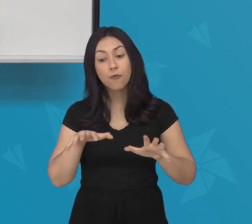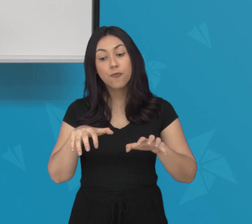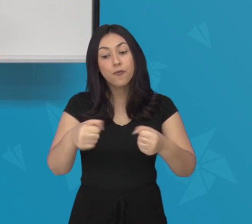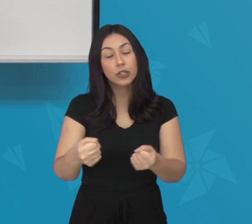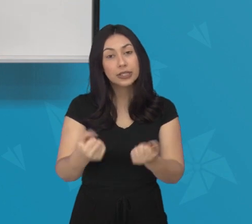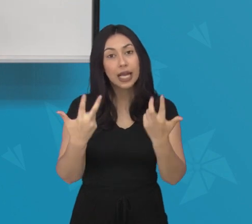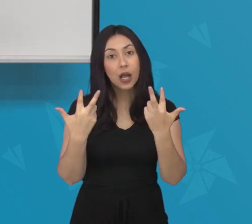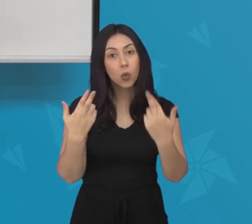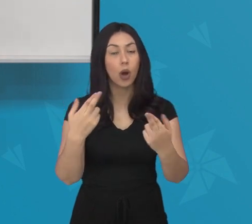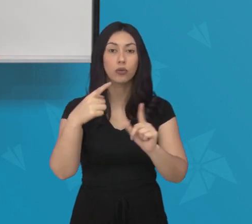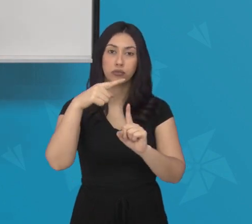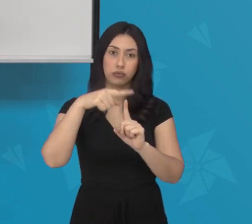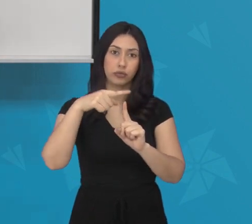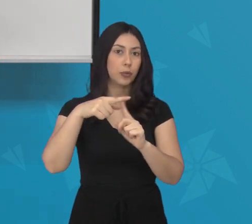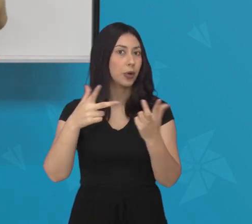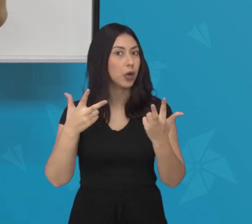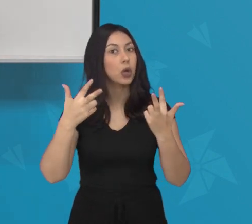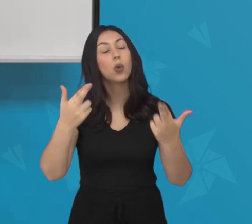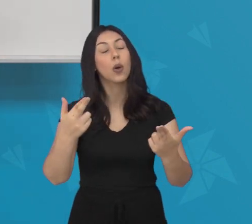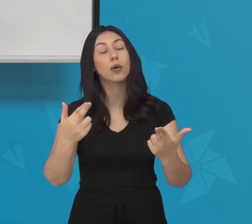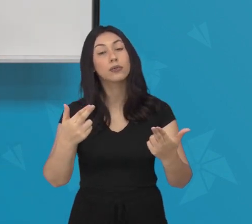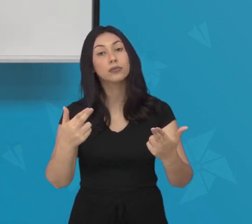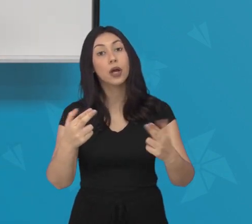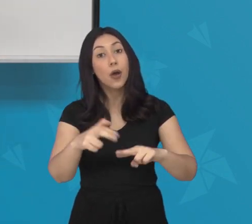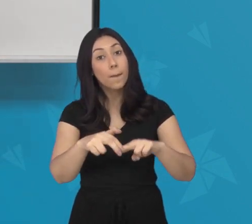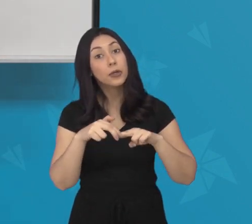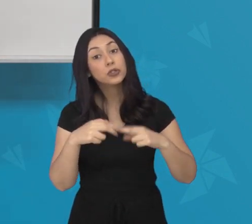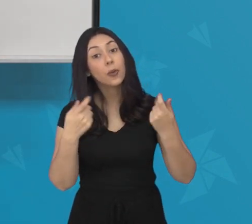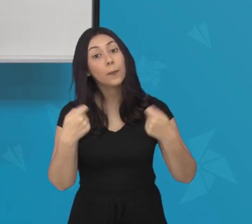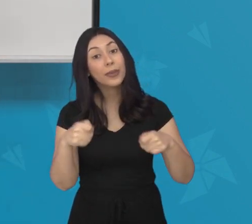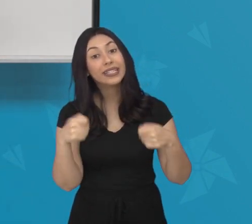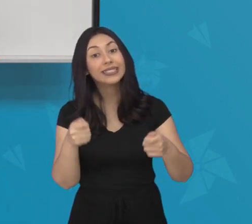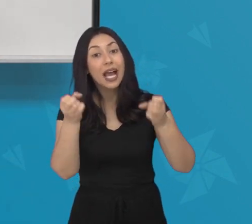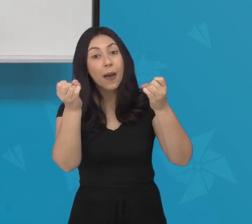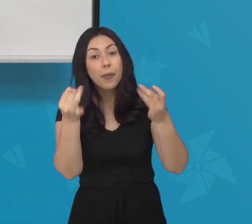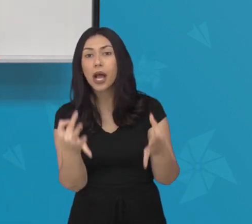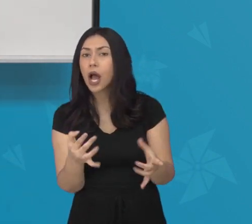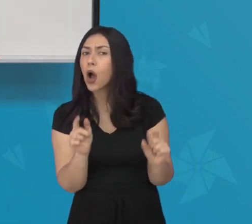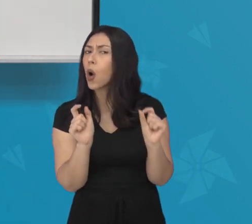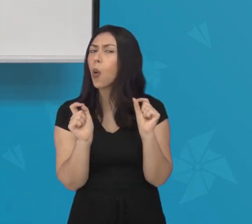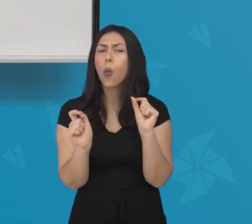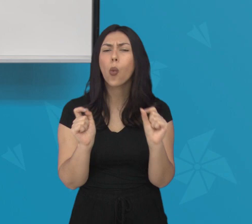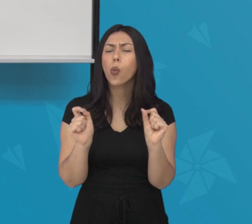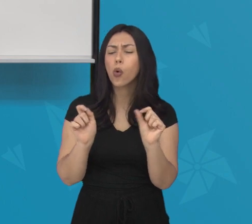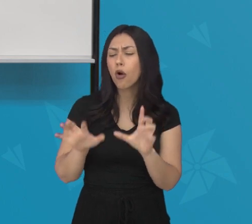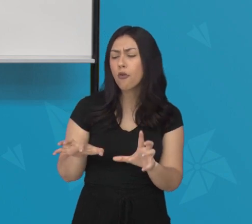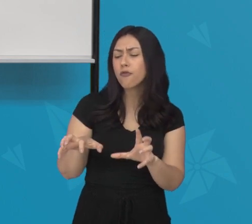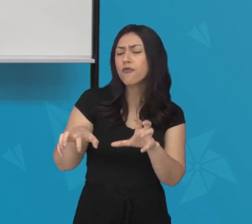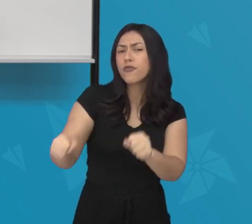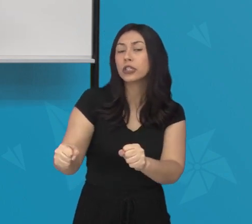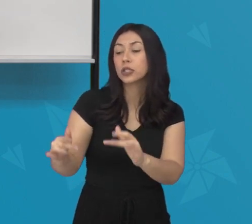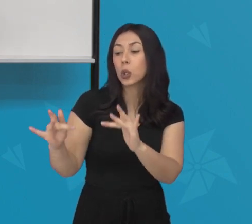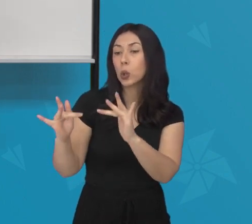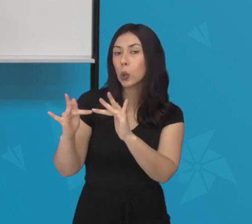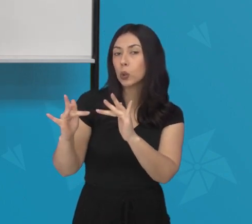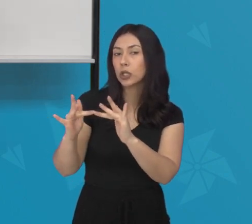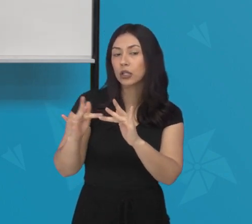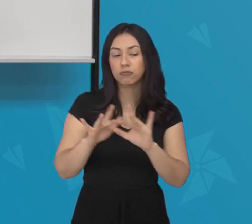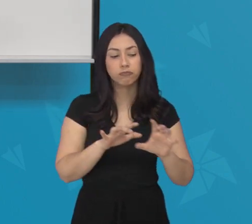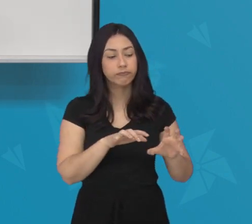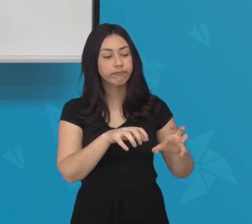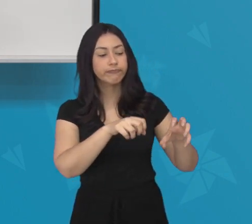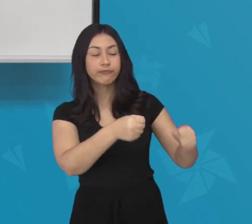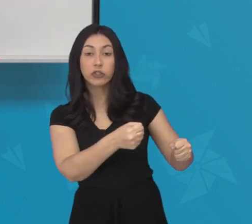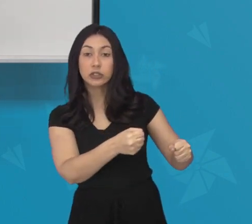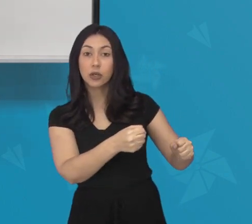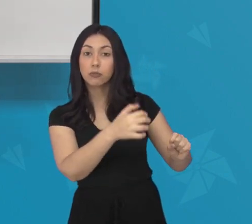Mesma natureza, para que a gente entenda isso, a gente tem que conversar sobre o que é força de contato e o que é força de campo. Força de